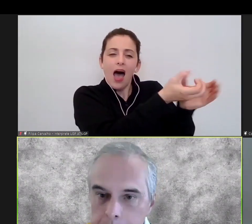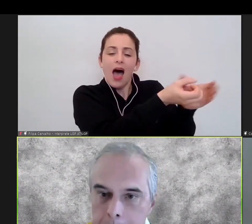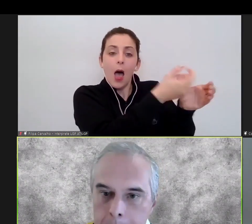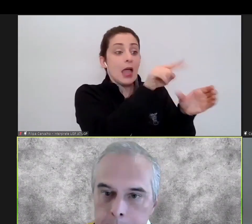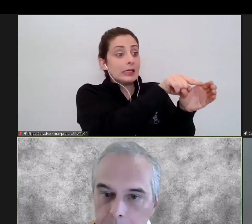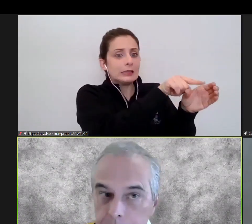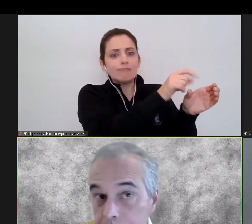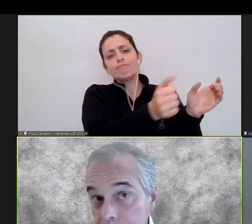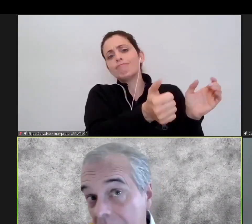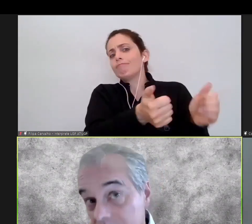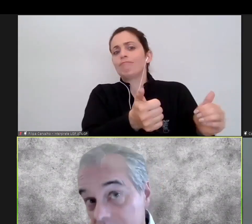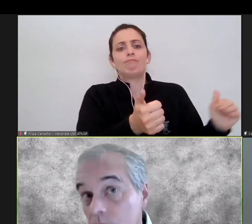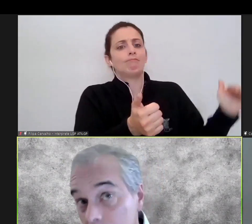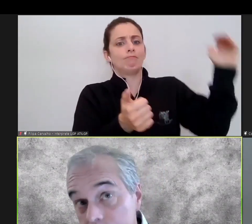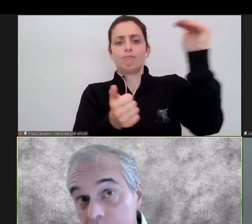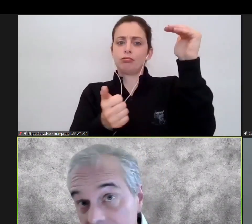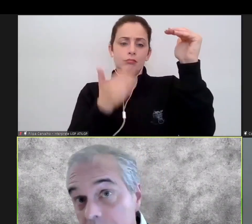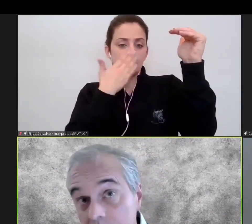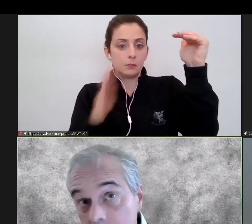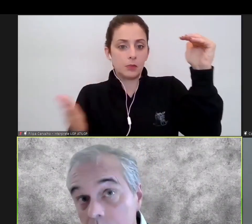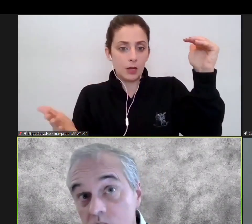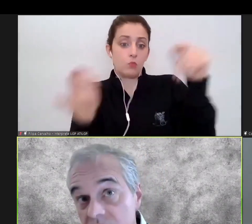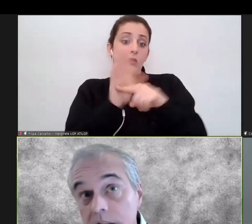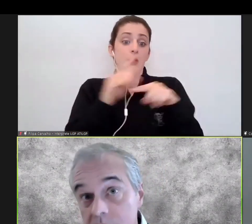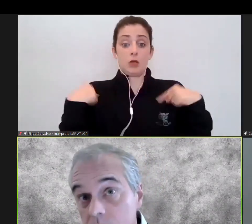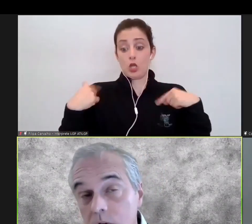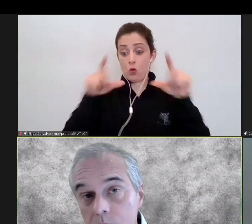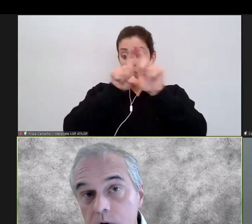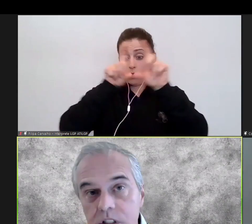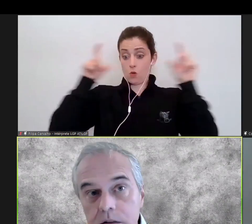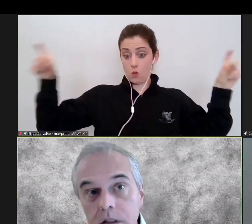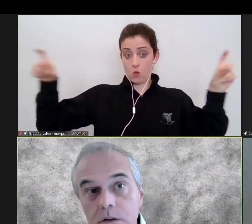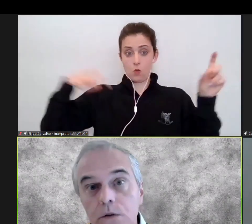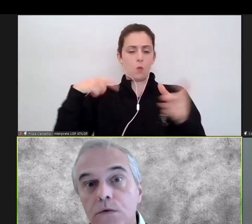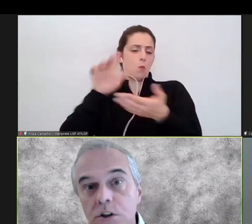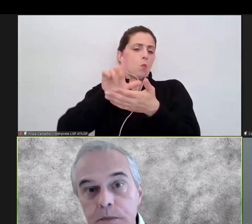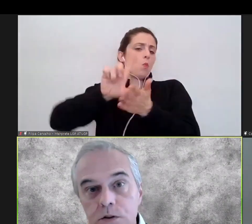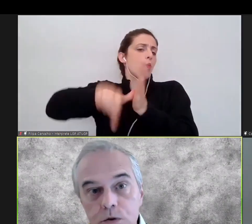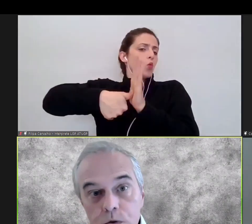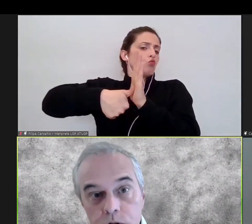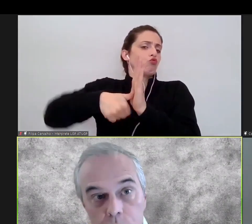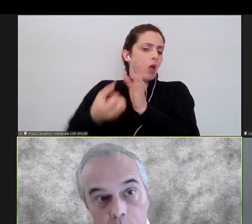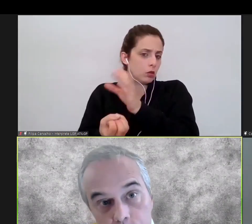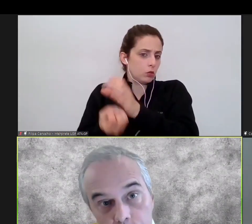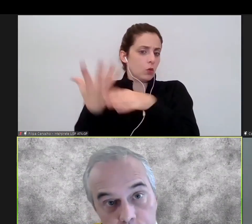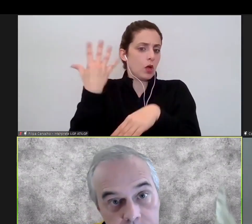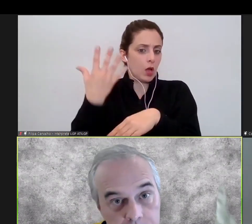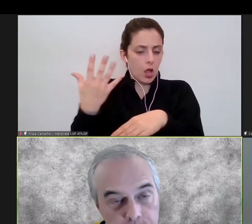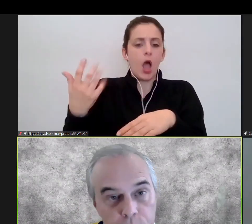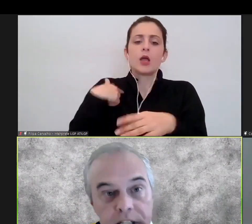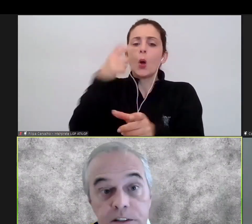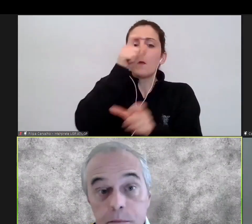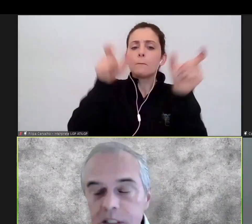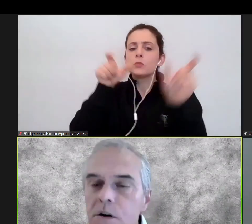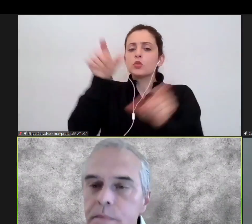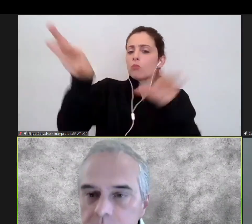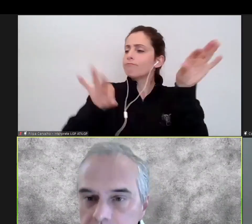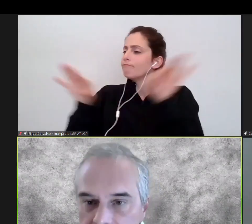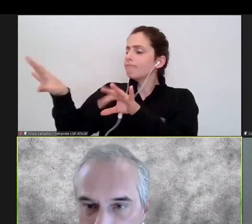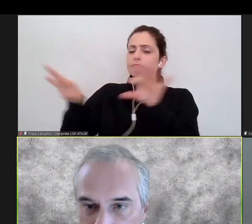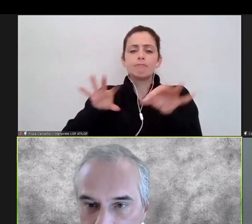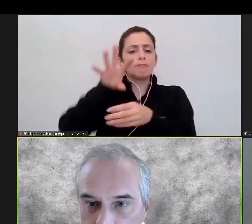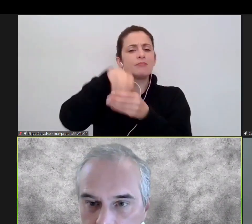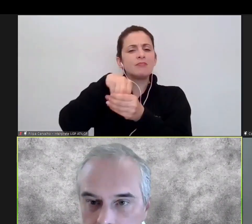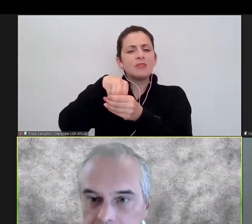empresa faço algum planeamento, algum projeto, executo algum projeto que inclua as pessoas, coloco tudo isso na fotografia, mas e o ambiente